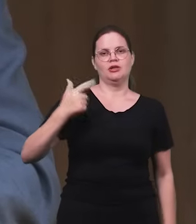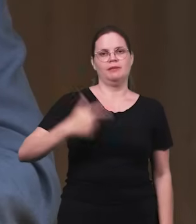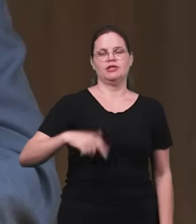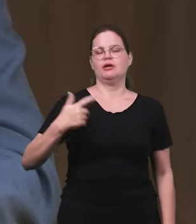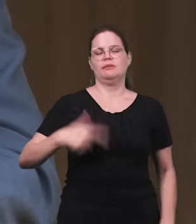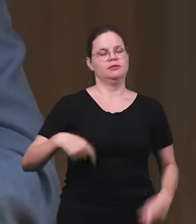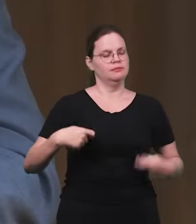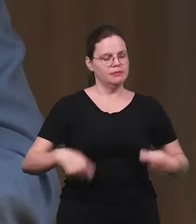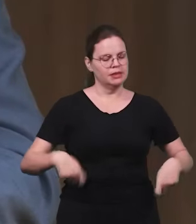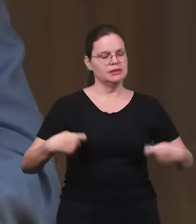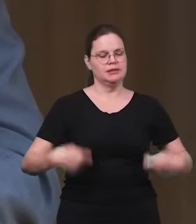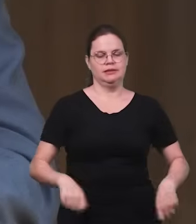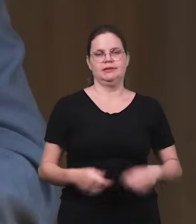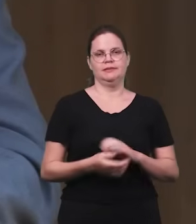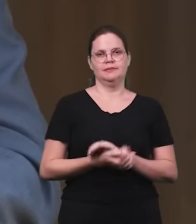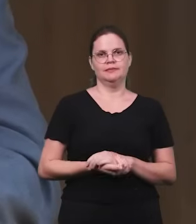ensino.